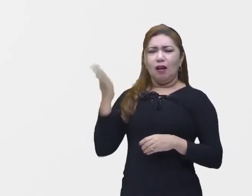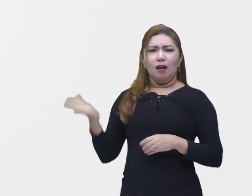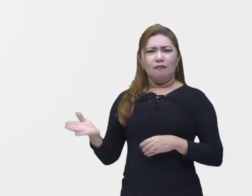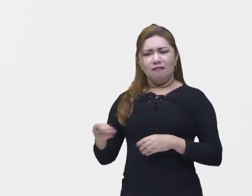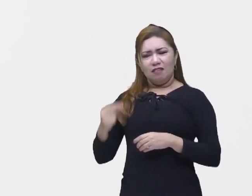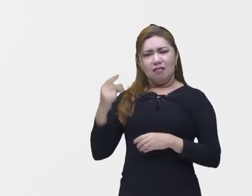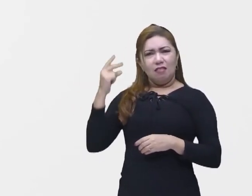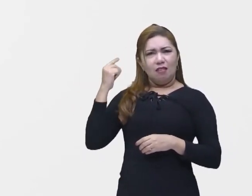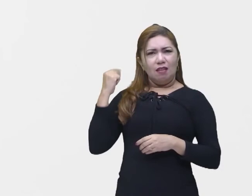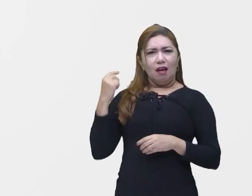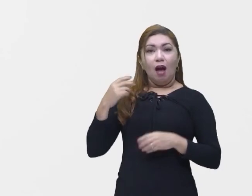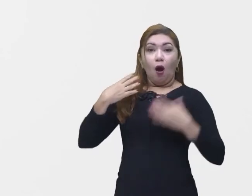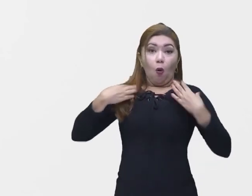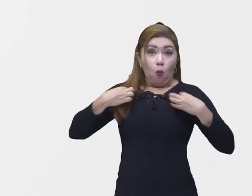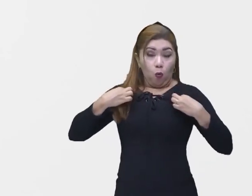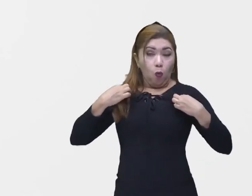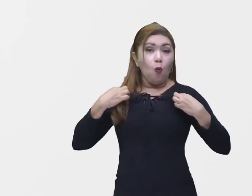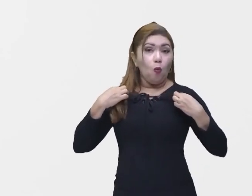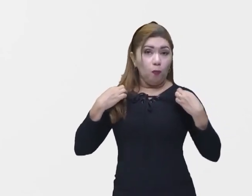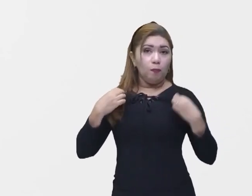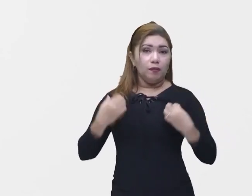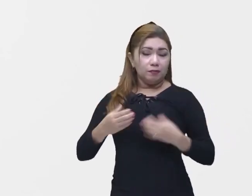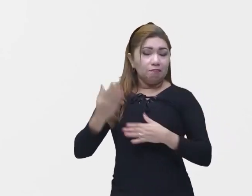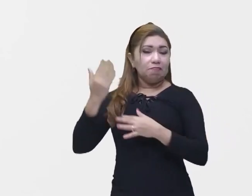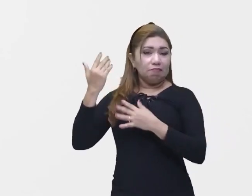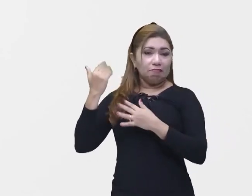antigamente? Sabia? Que história é essa?